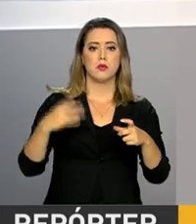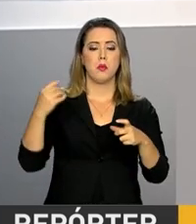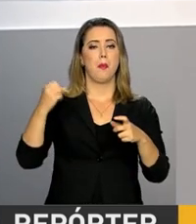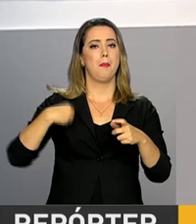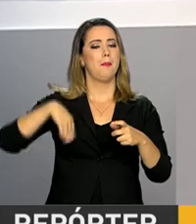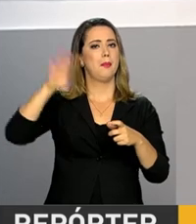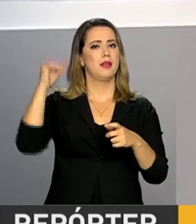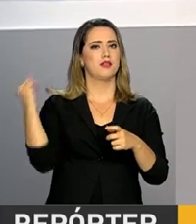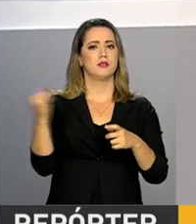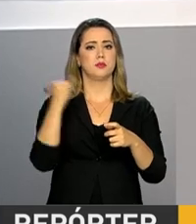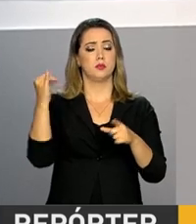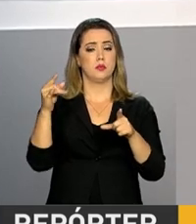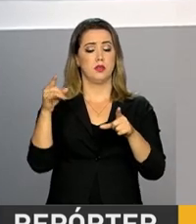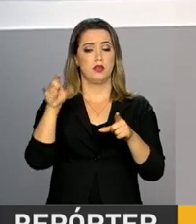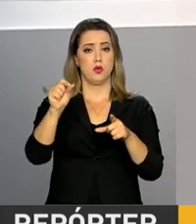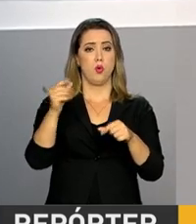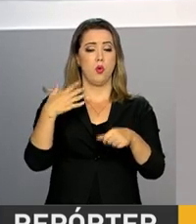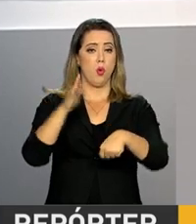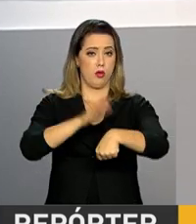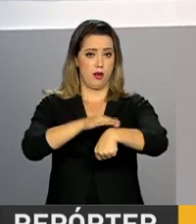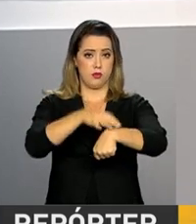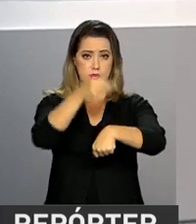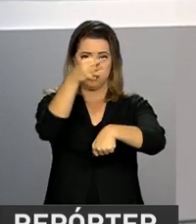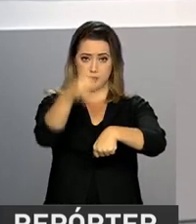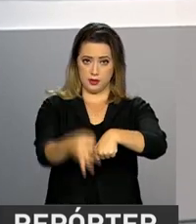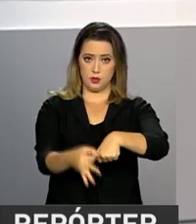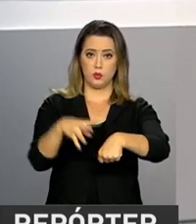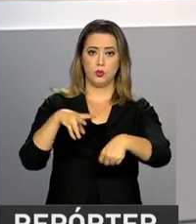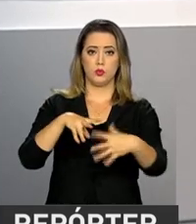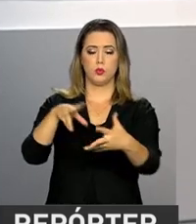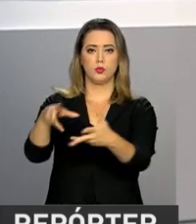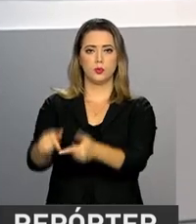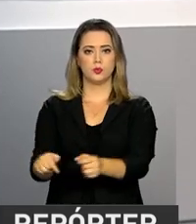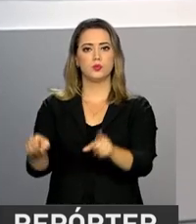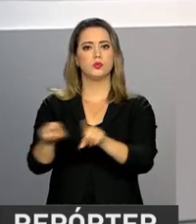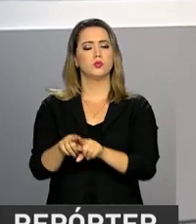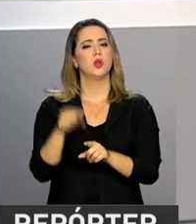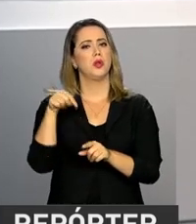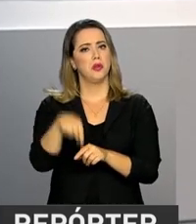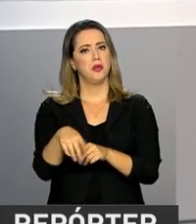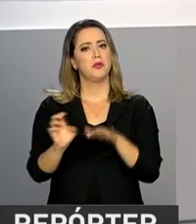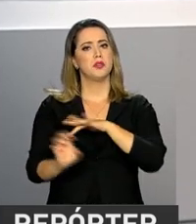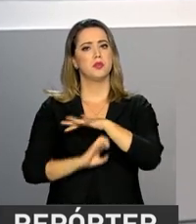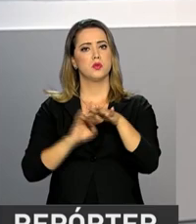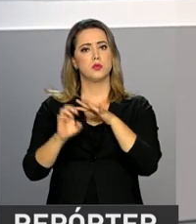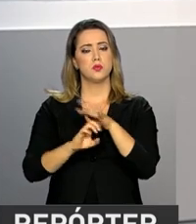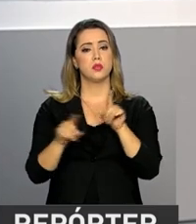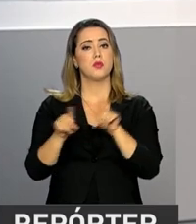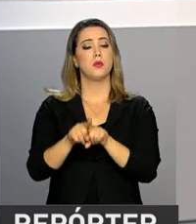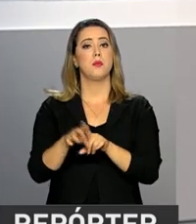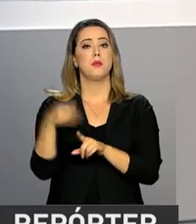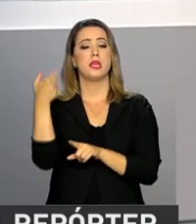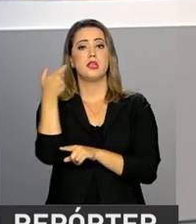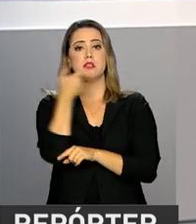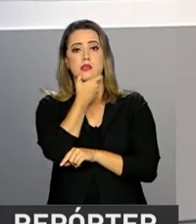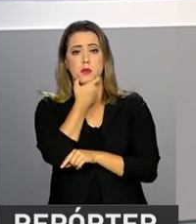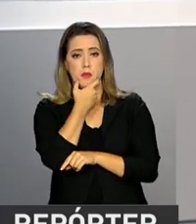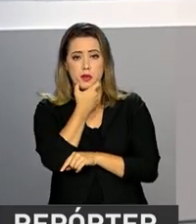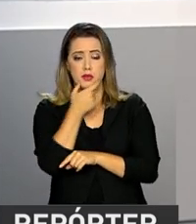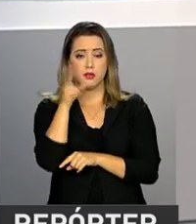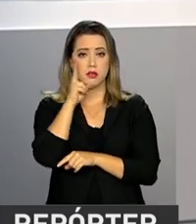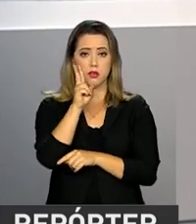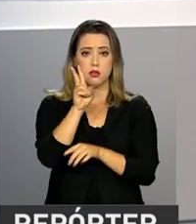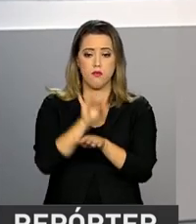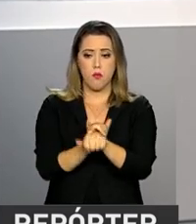que mostra um levantamento feito por uma consultoria britânica especializada em aviação que avaliou os horários de partidas e chegadas dos